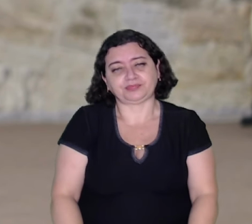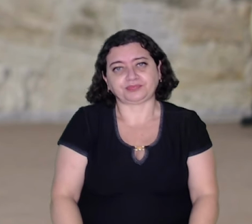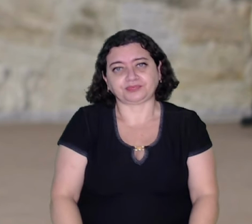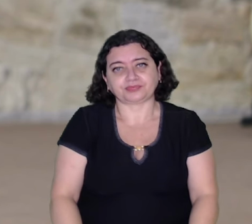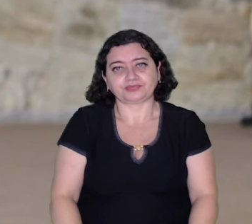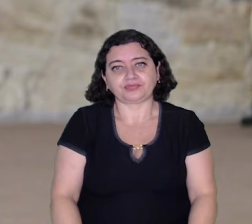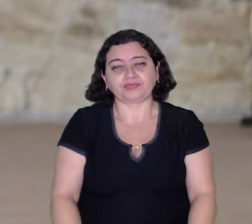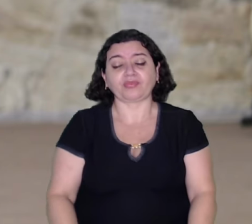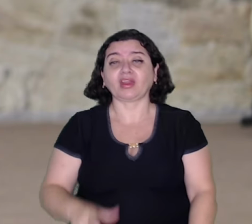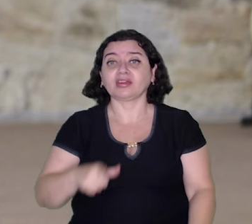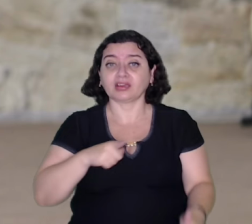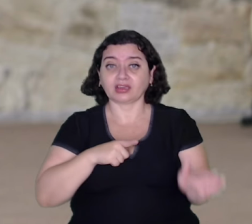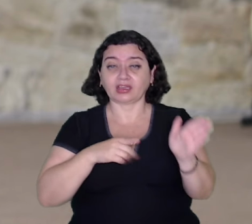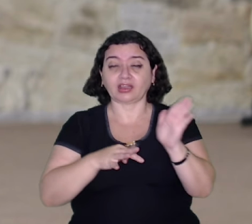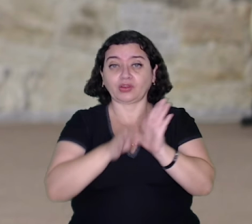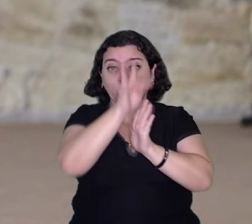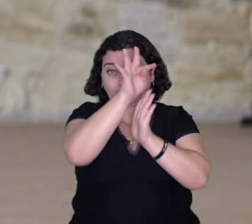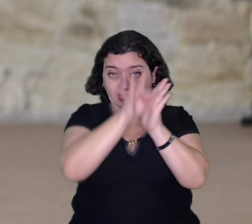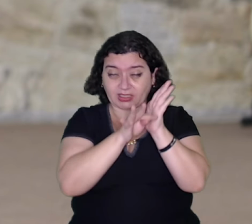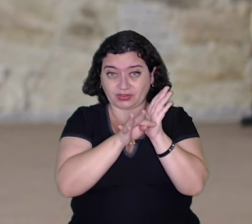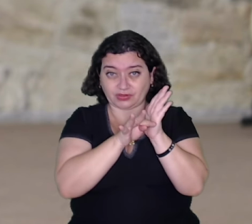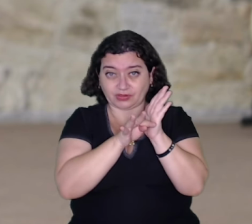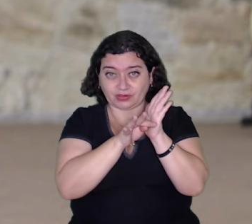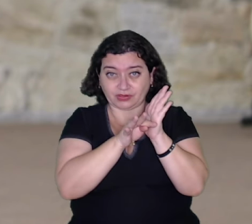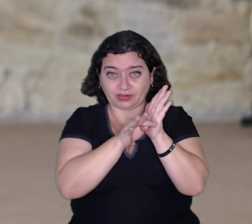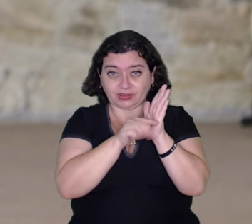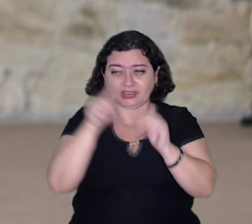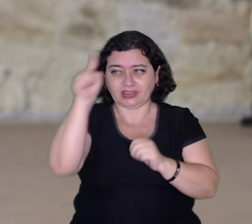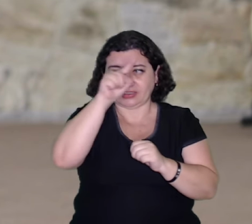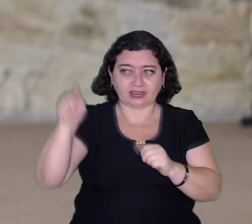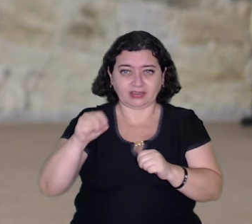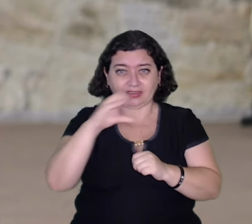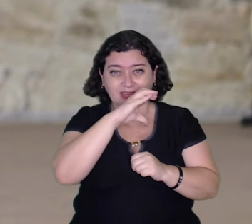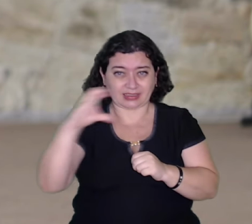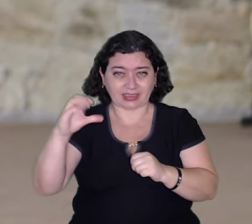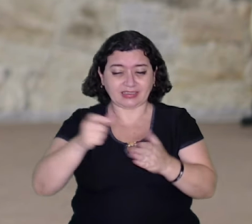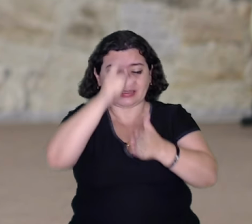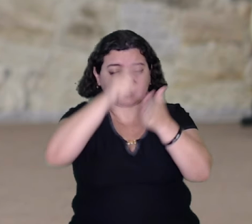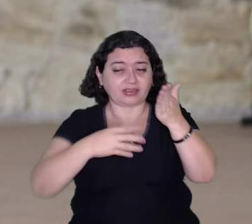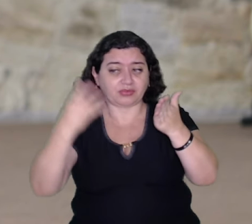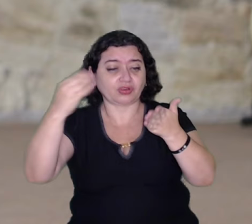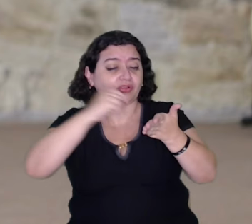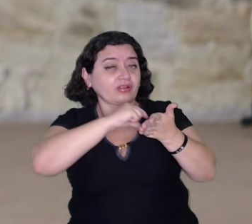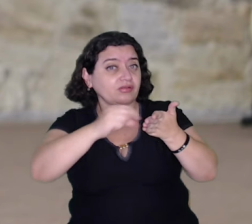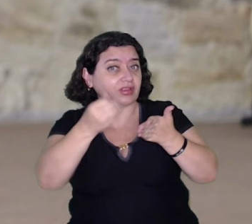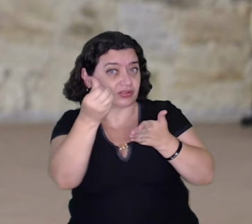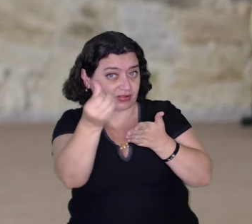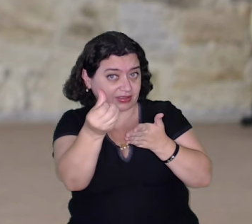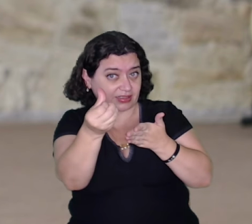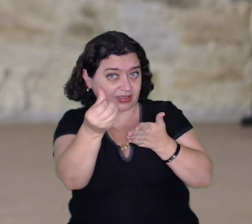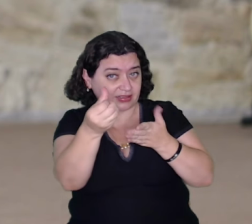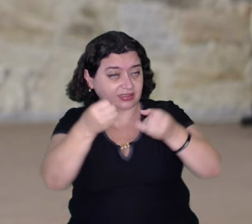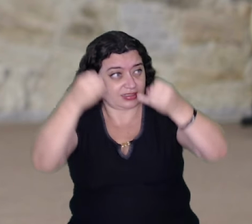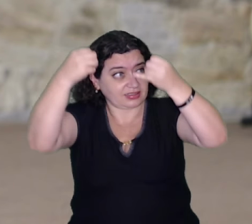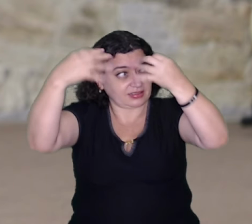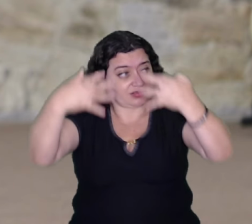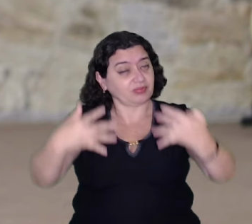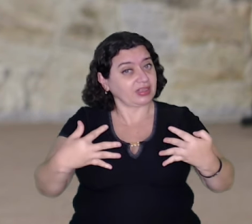Tem um texto que está registrado em Zacarias, no capítulo 4, versículo 6, que diz